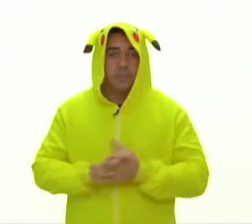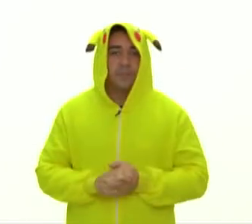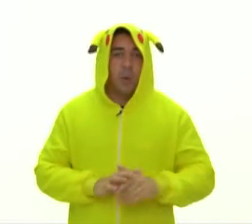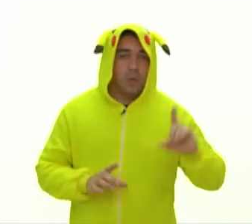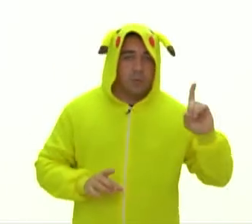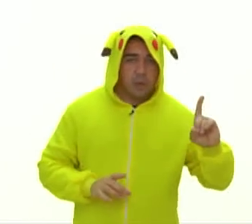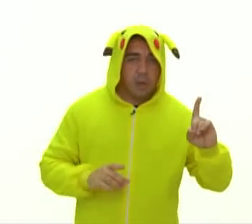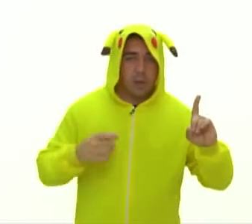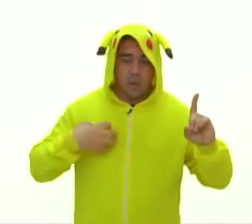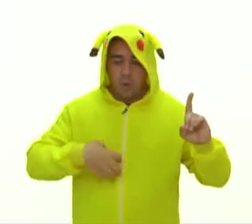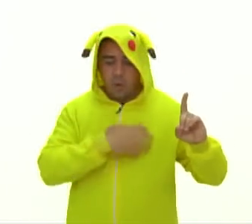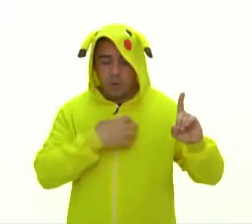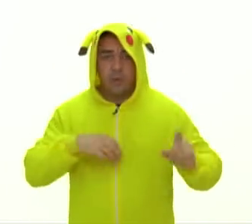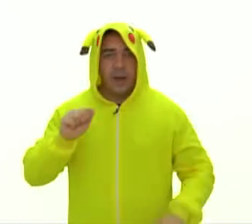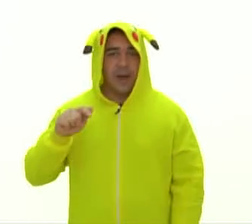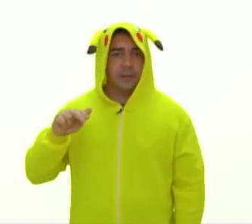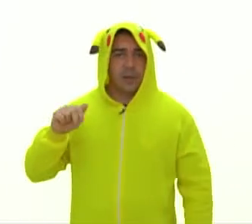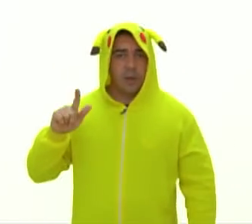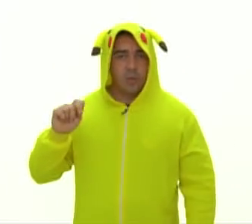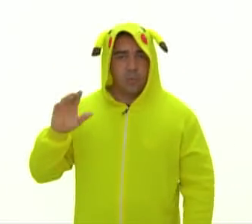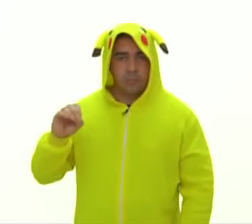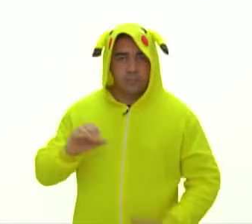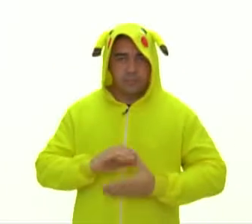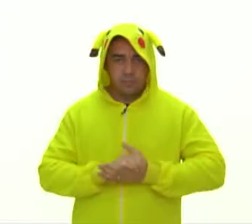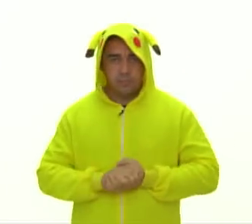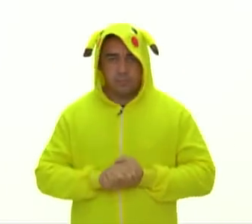D, órgãos análogos.